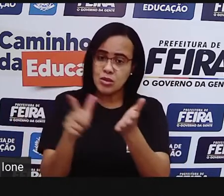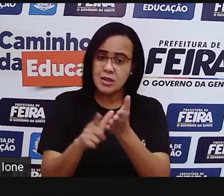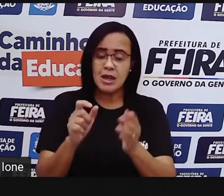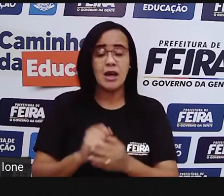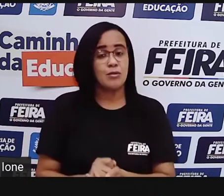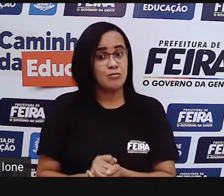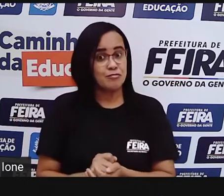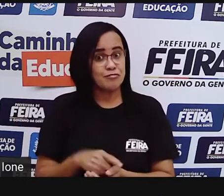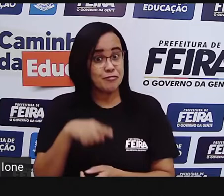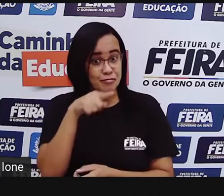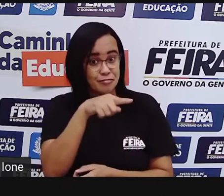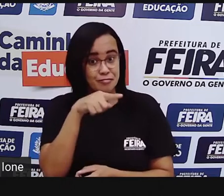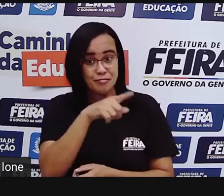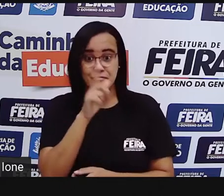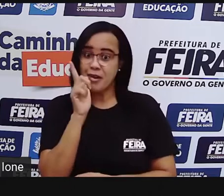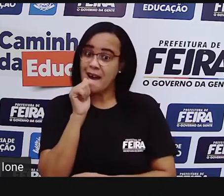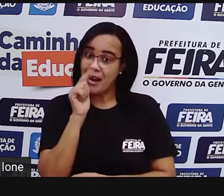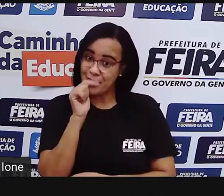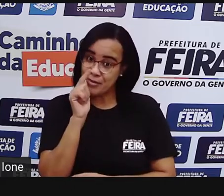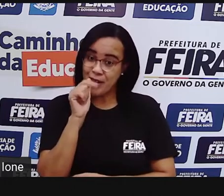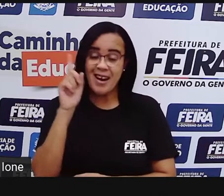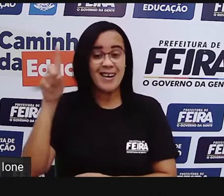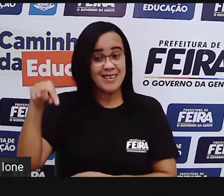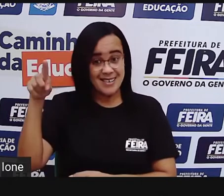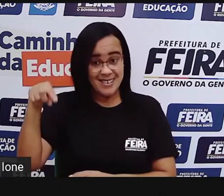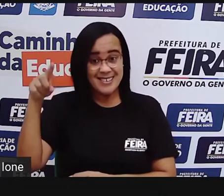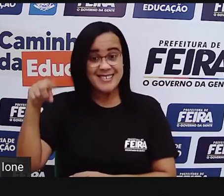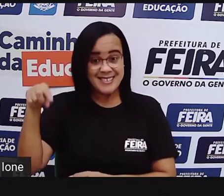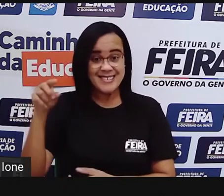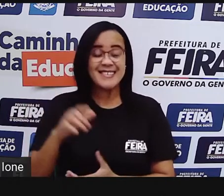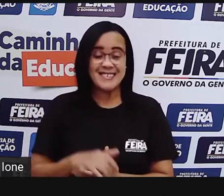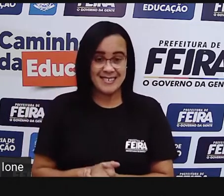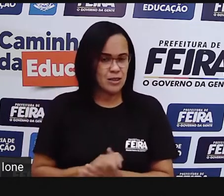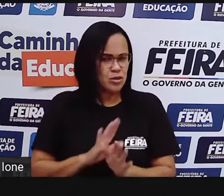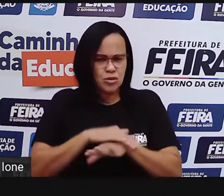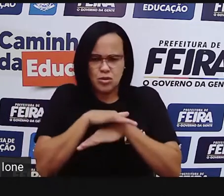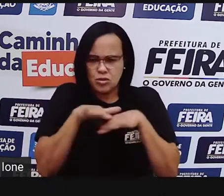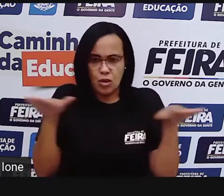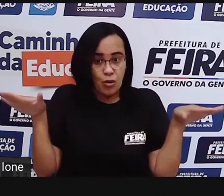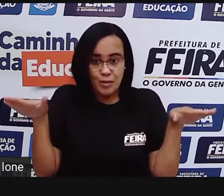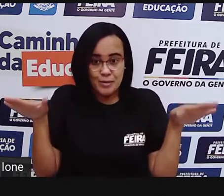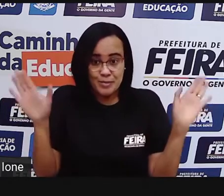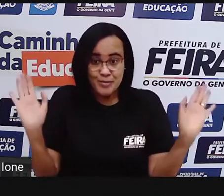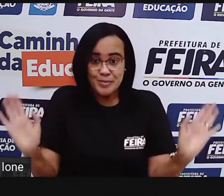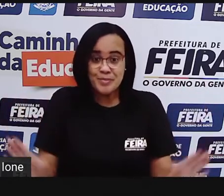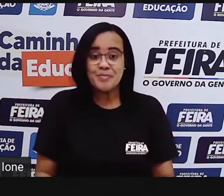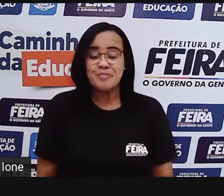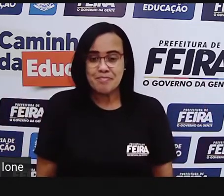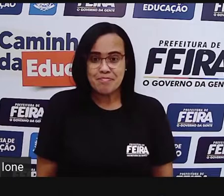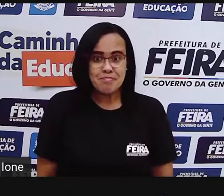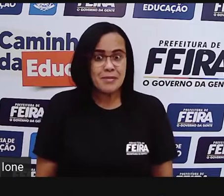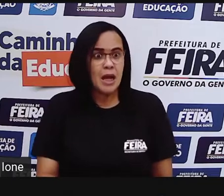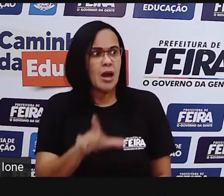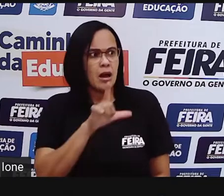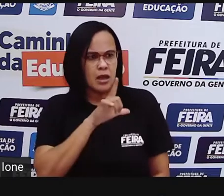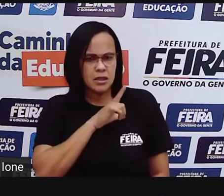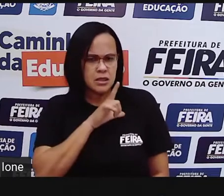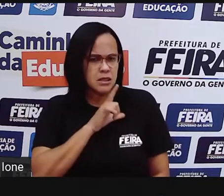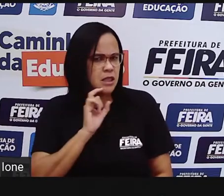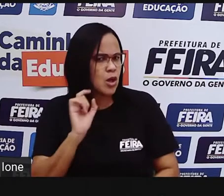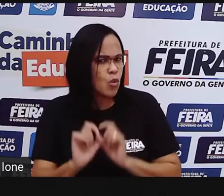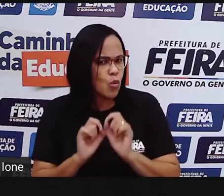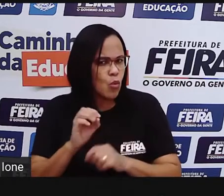água. Isso mesmo, menina, vamos precisar de água. Só isso. Ah, mas tem uma